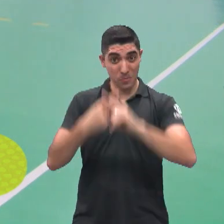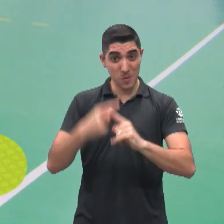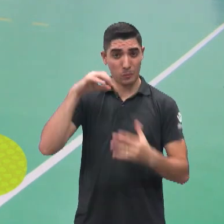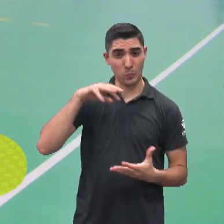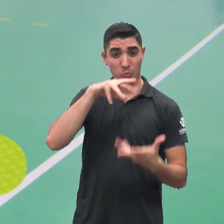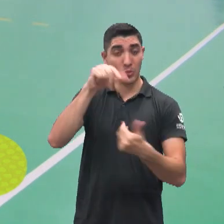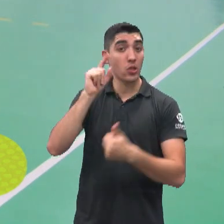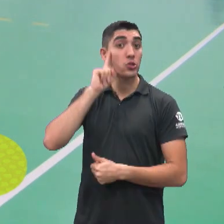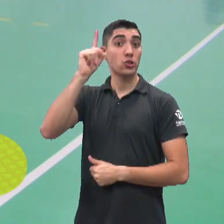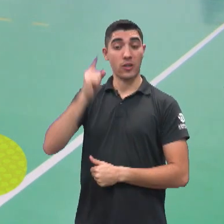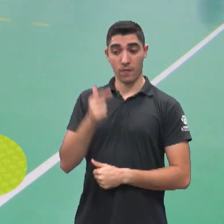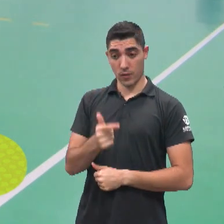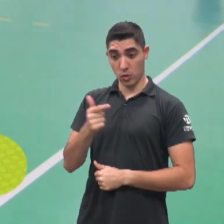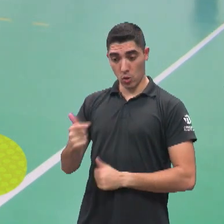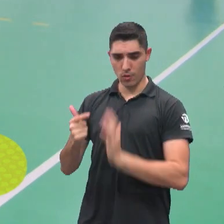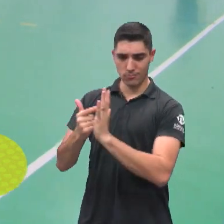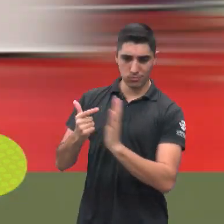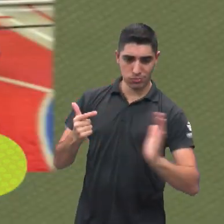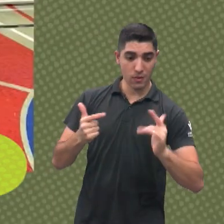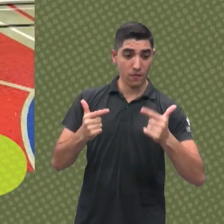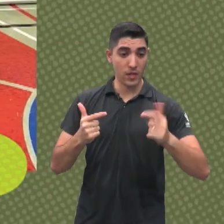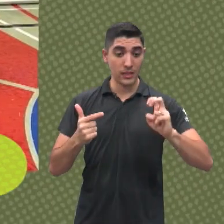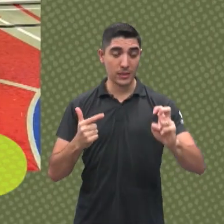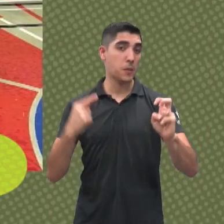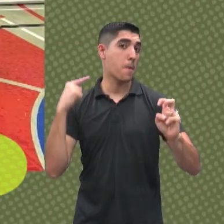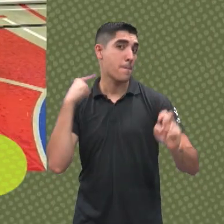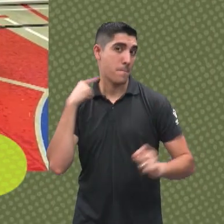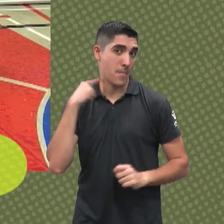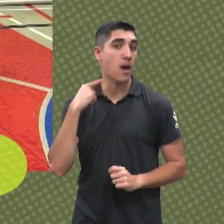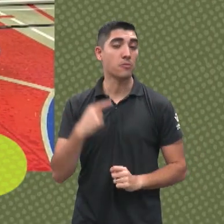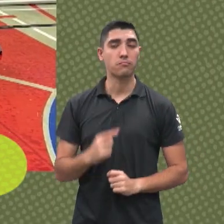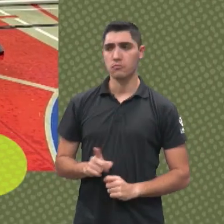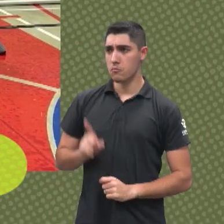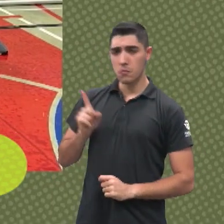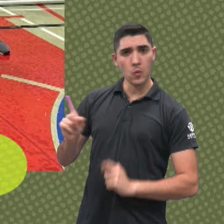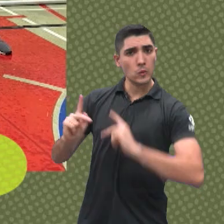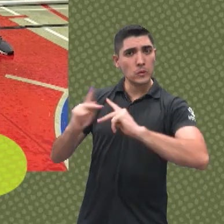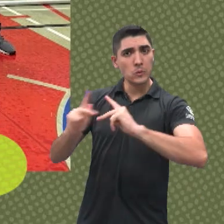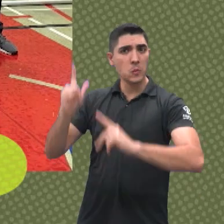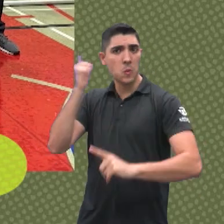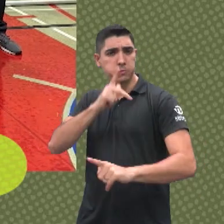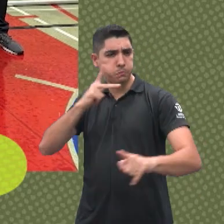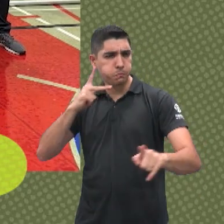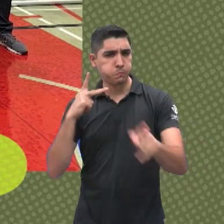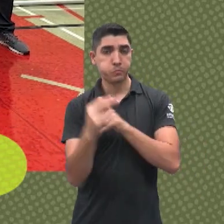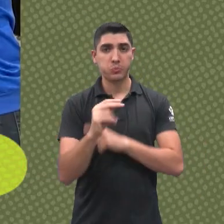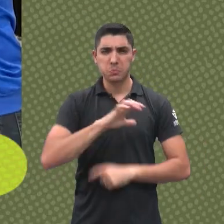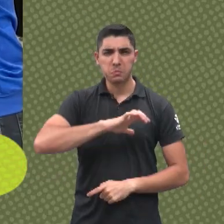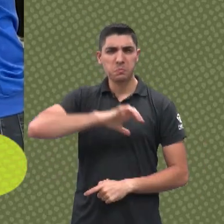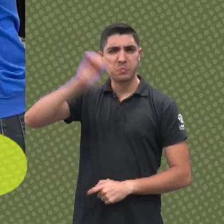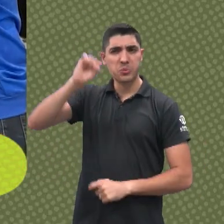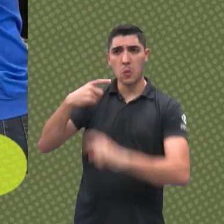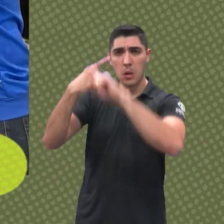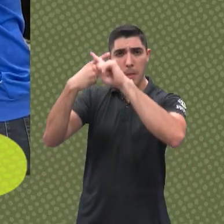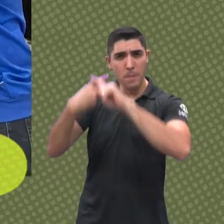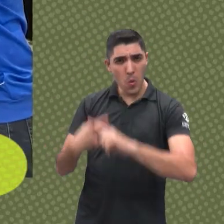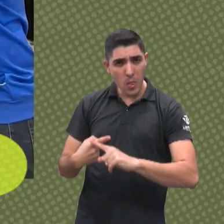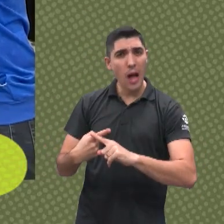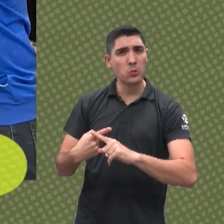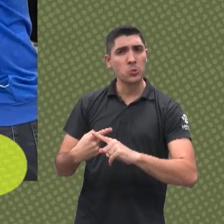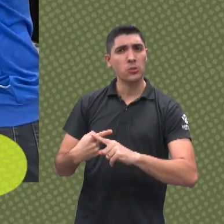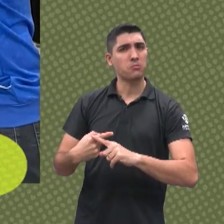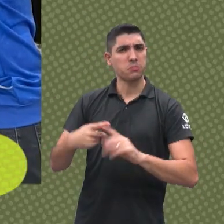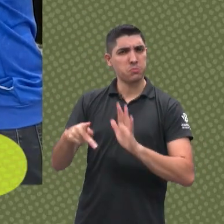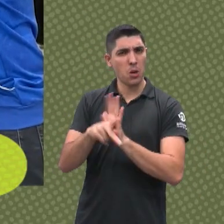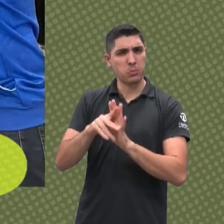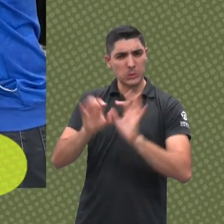dias 22 e 25 de maio. A vaga veio com o título de forma invicta no Grand Slam, que